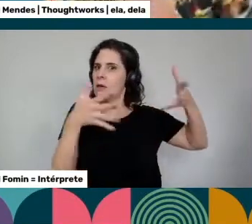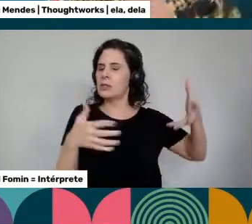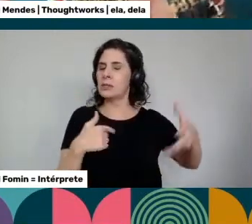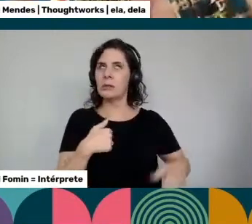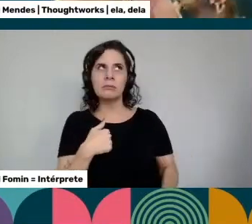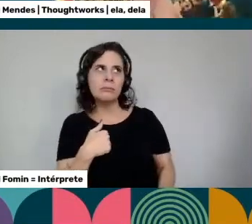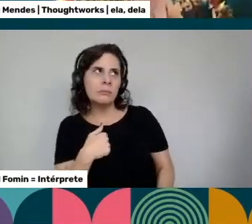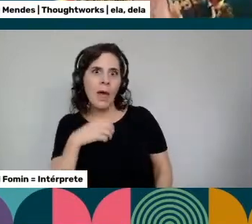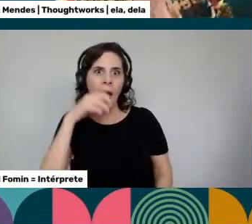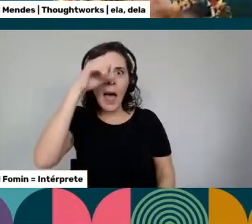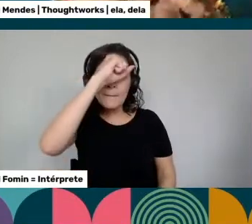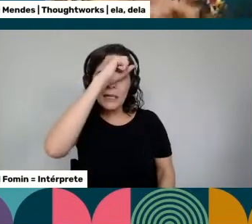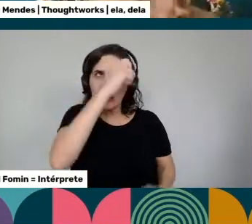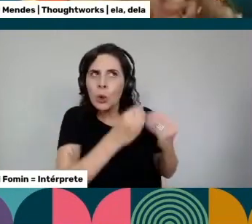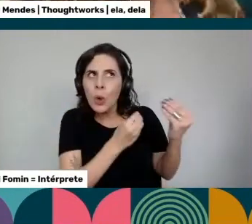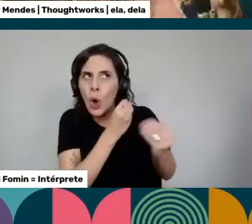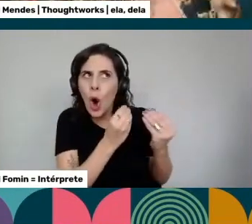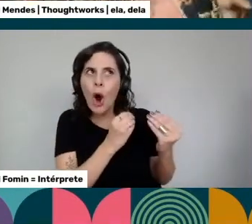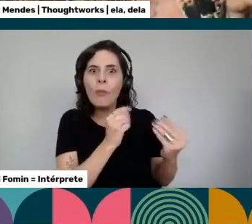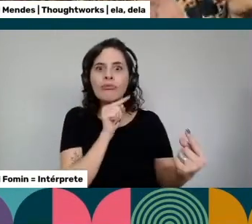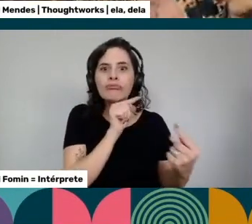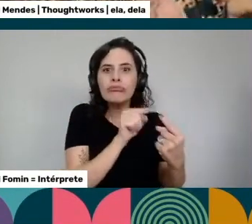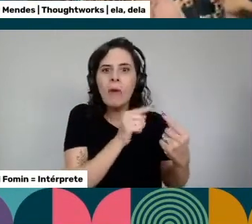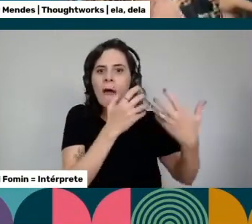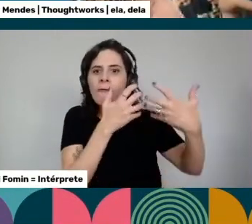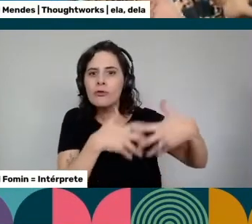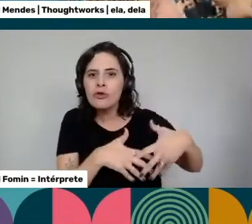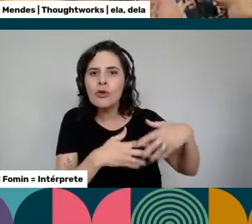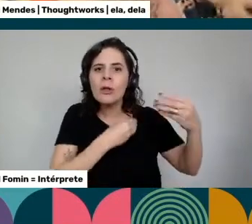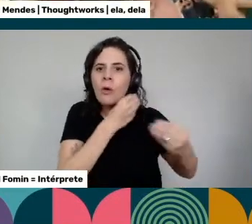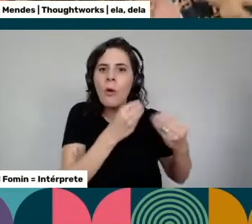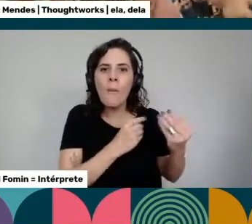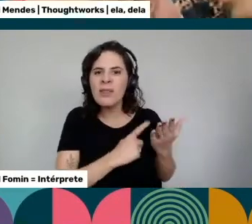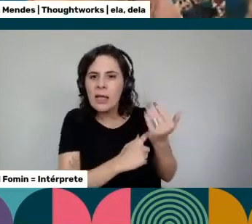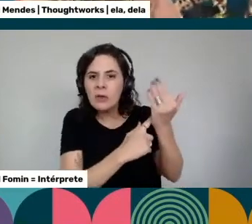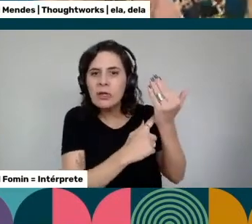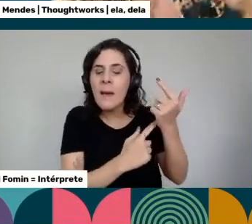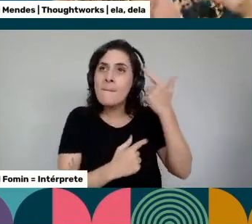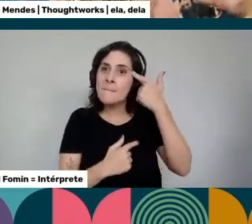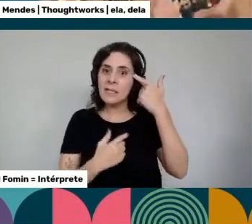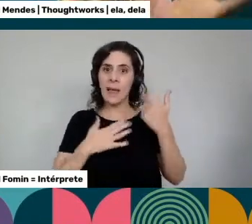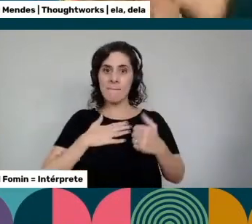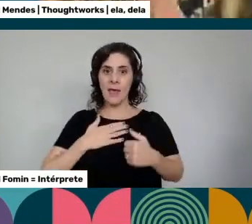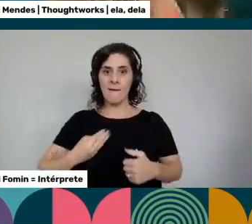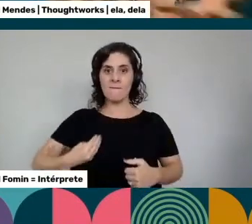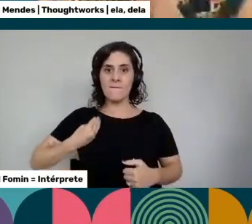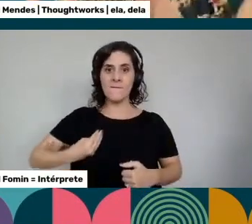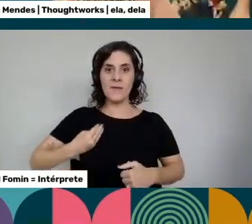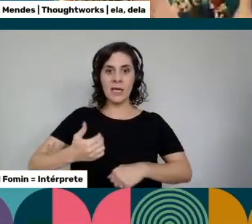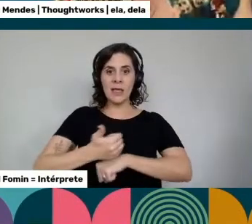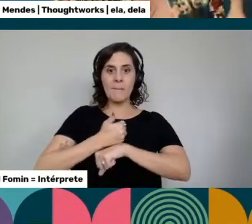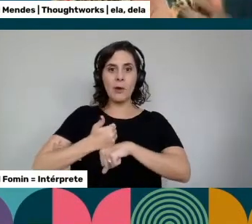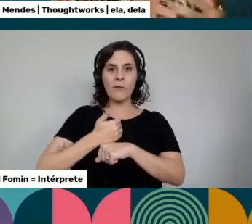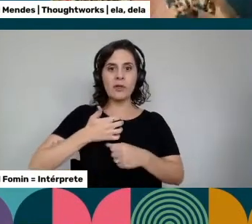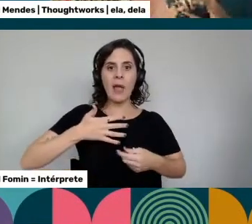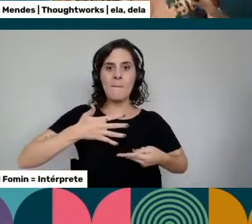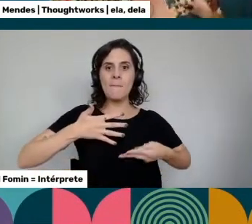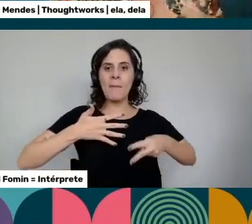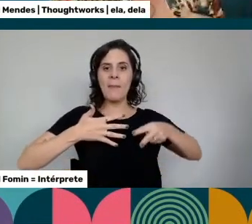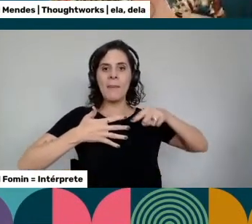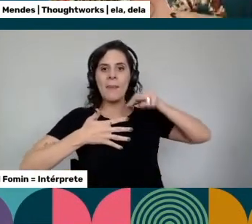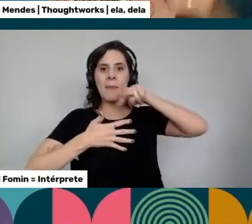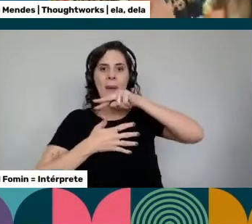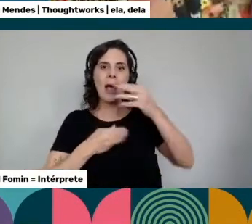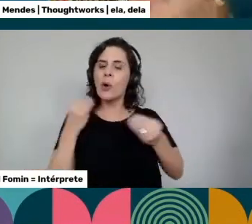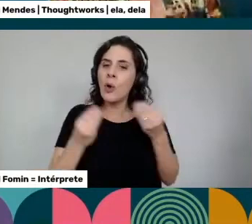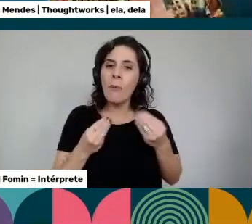estar lidando com tecnologia, ter que pensar esse crescimento da própria carreira, né? E as estruturas também estão